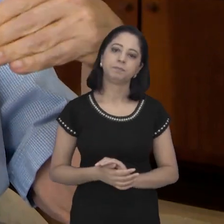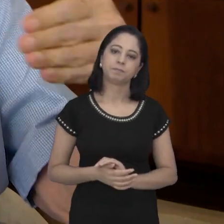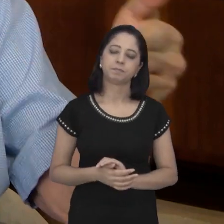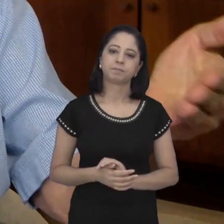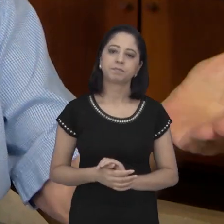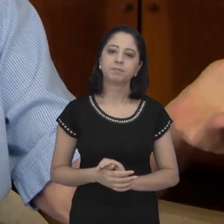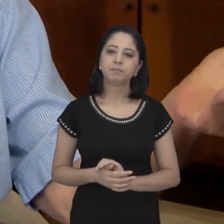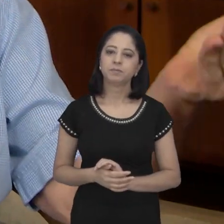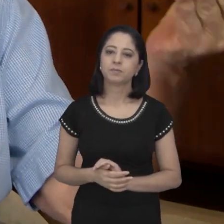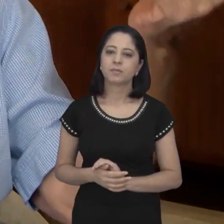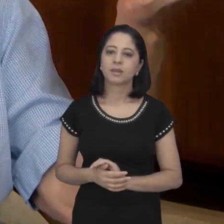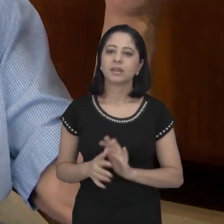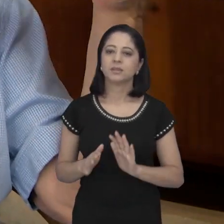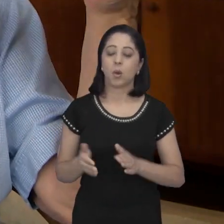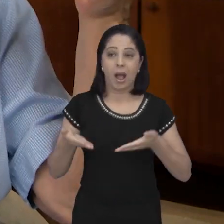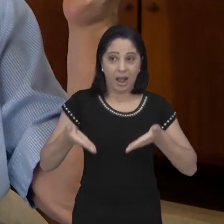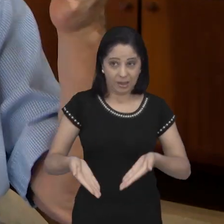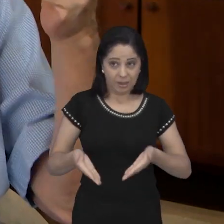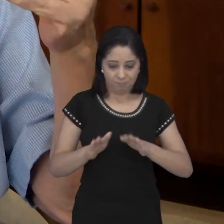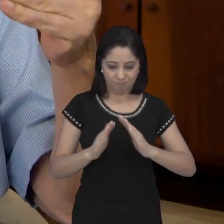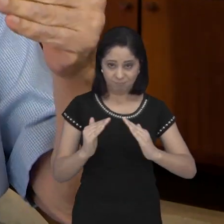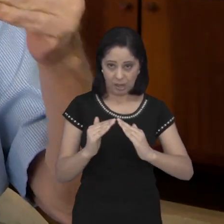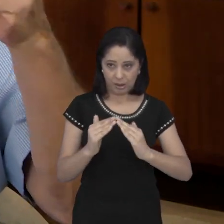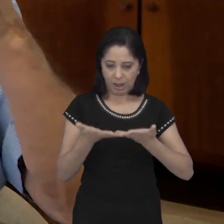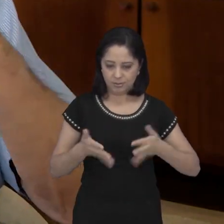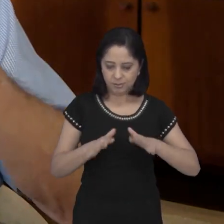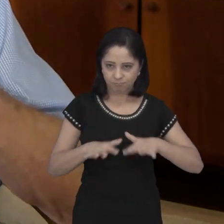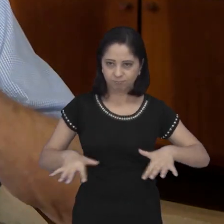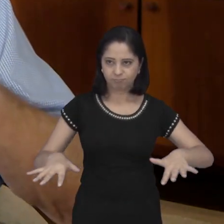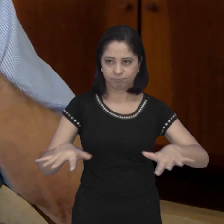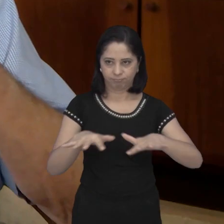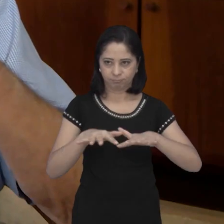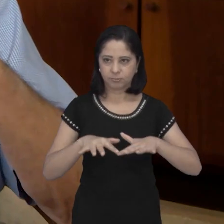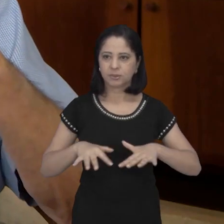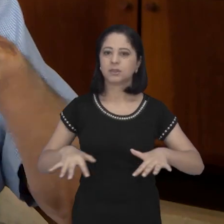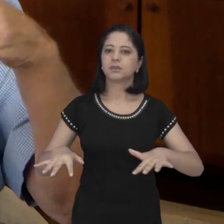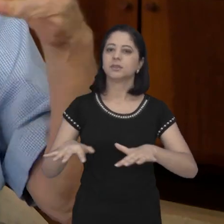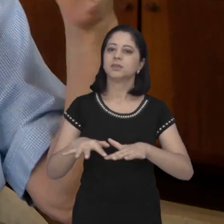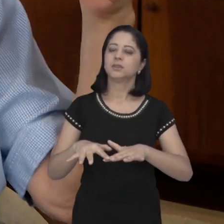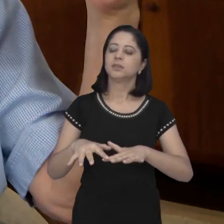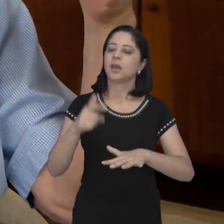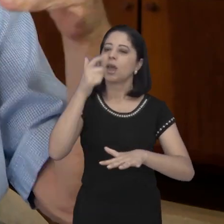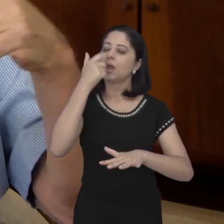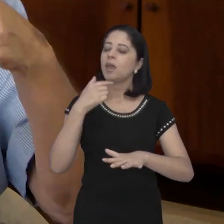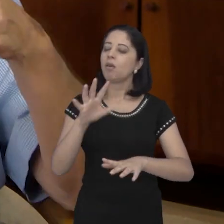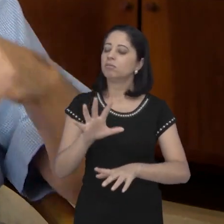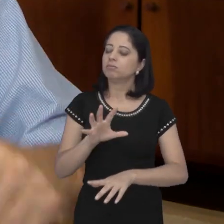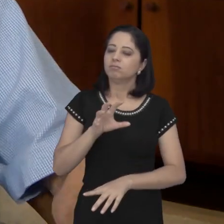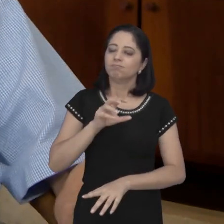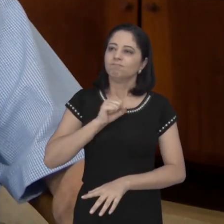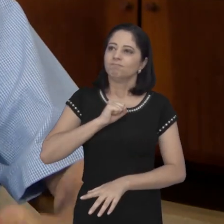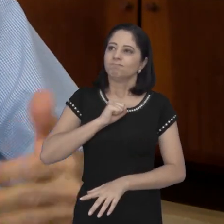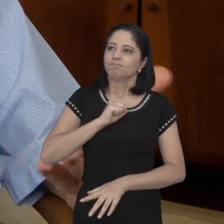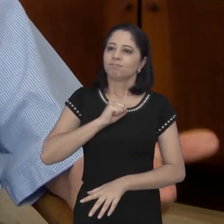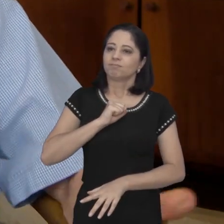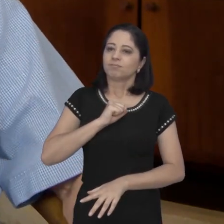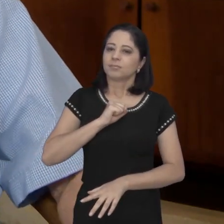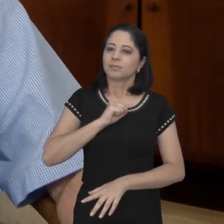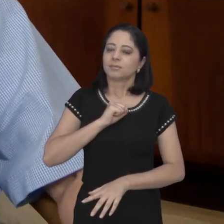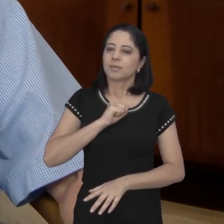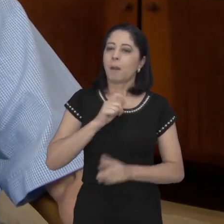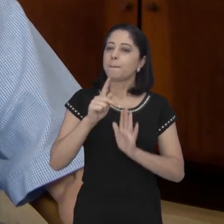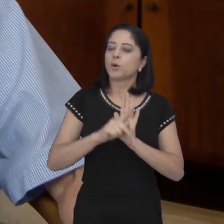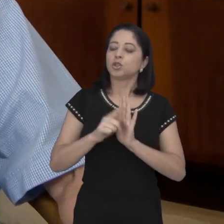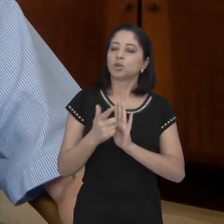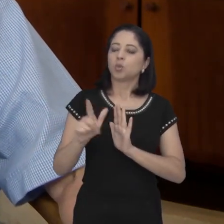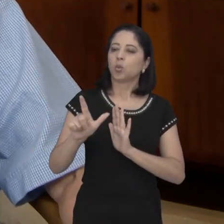ele, você, desde aquela época, já incorporou isso na sua bagagem de conhecimento do seu